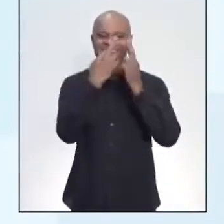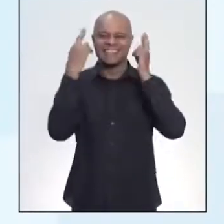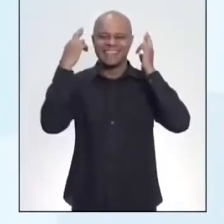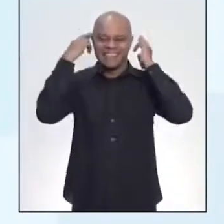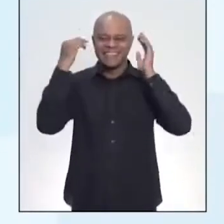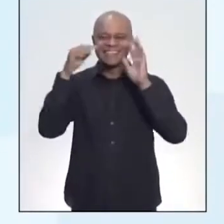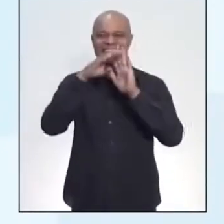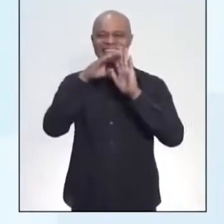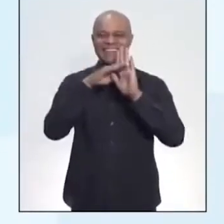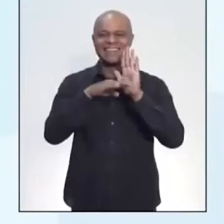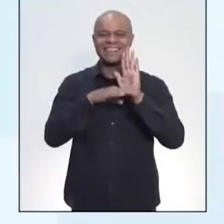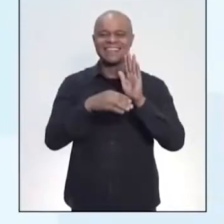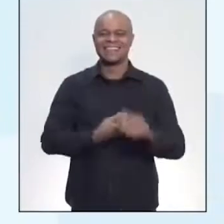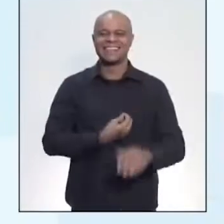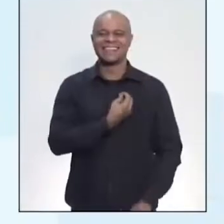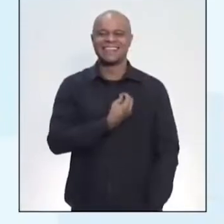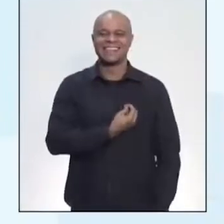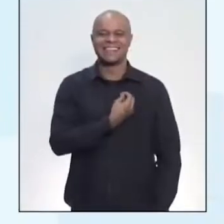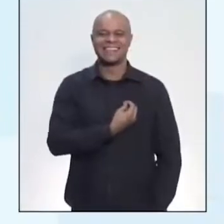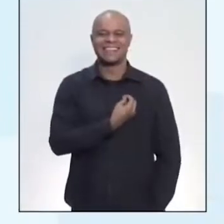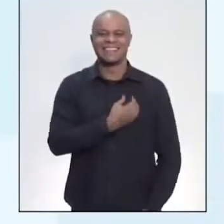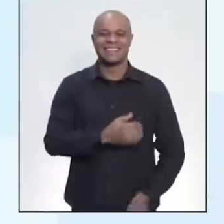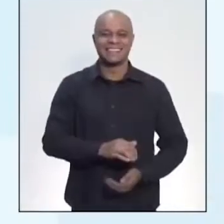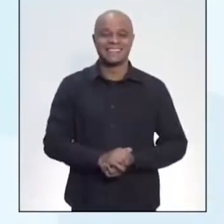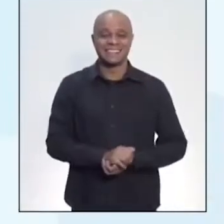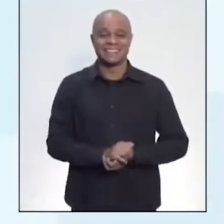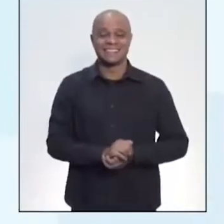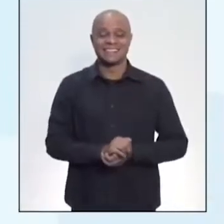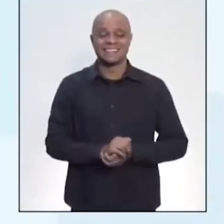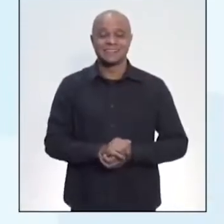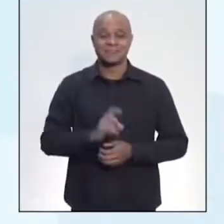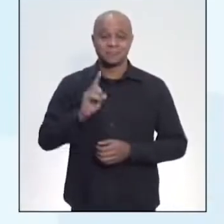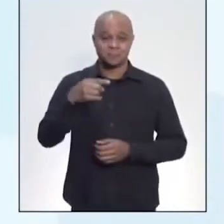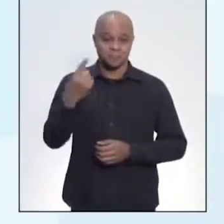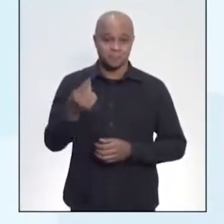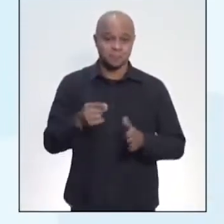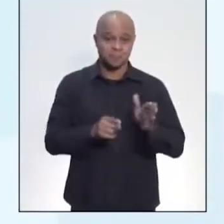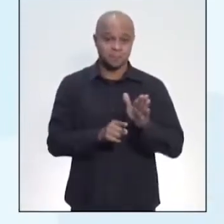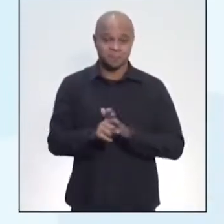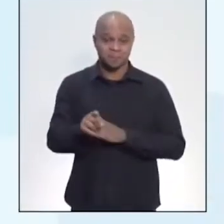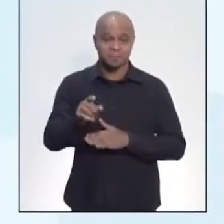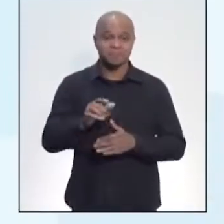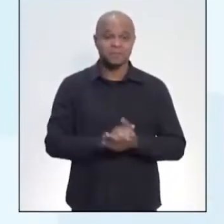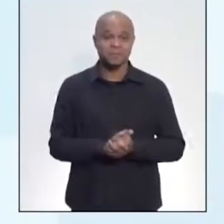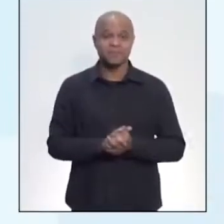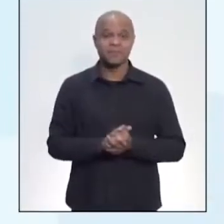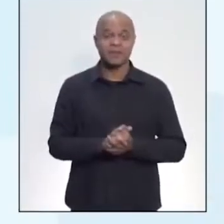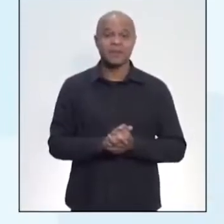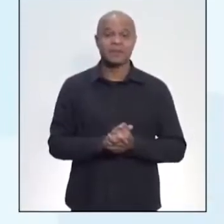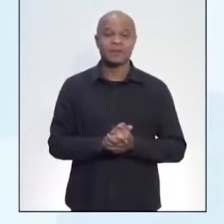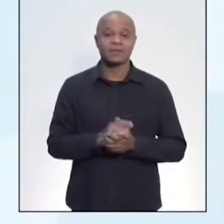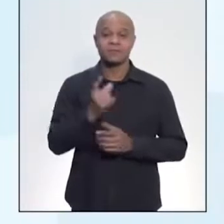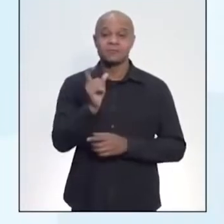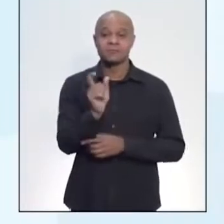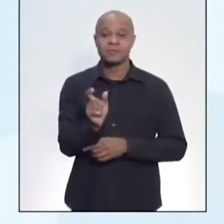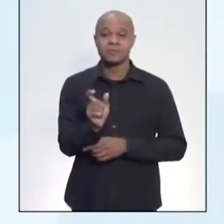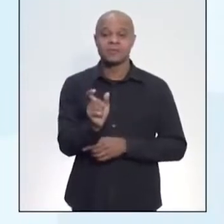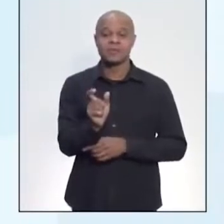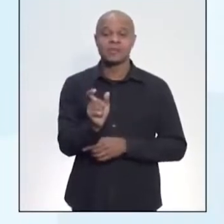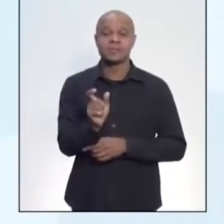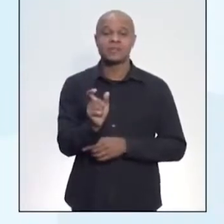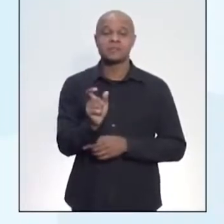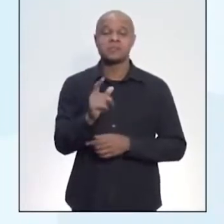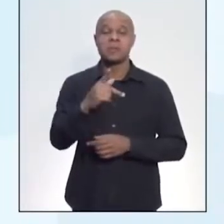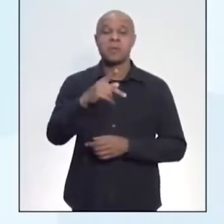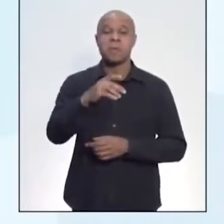projeto de vida bom vamos para o próximo assunto o e em uma palavra O que é Polis vou deixar alguns